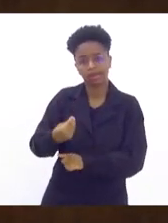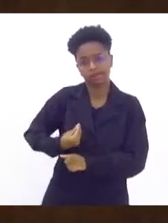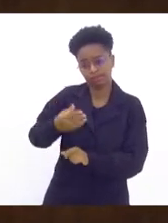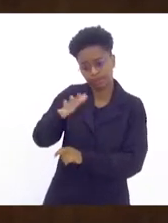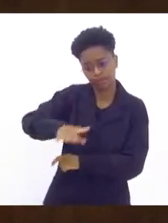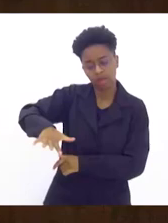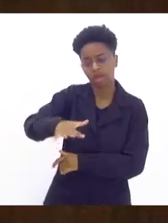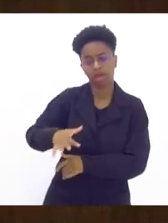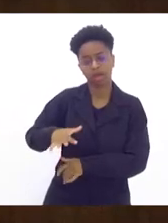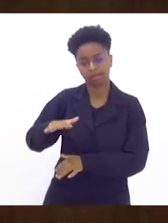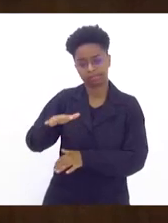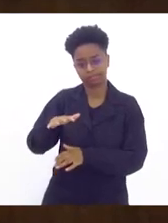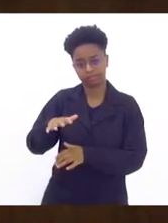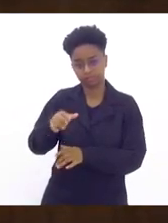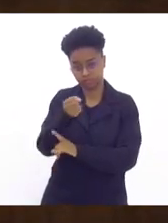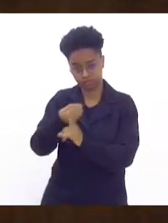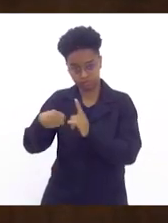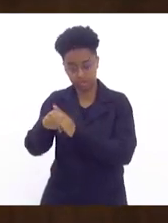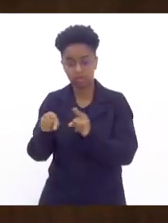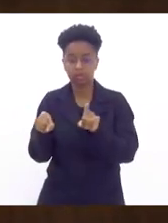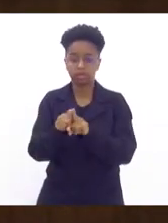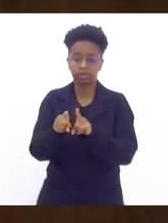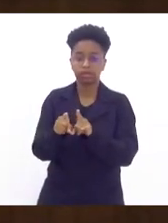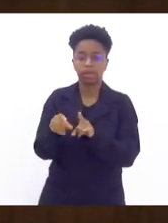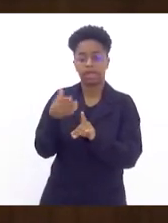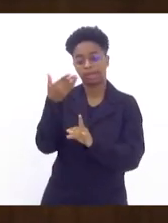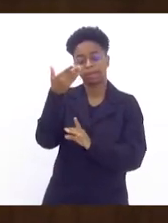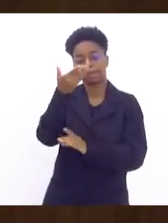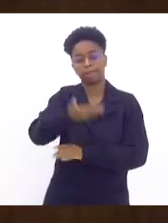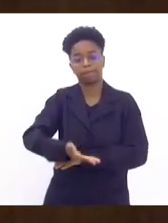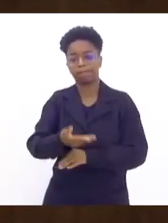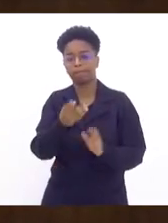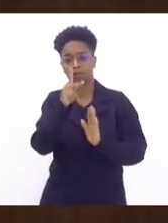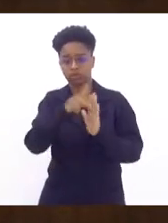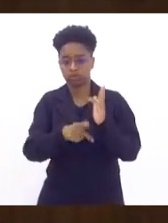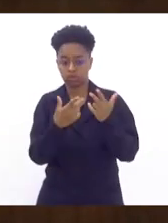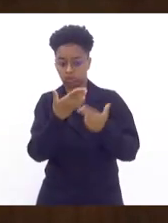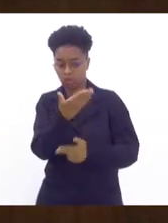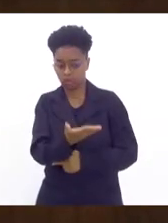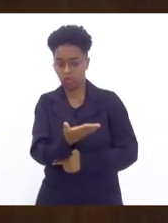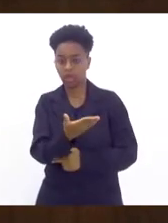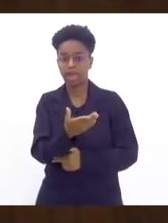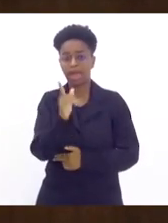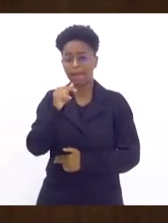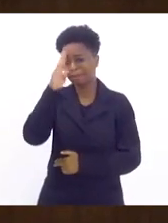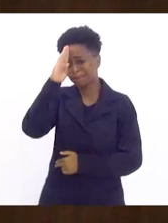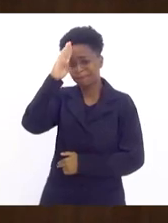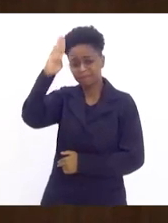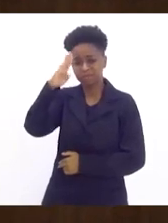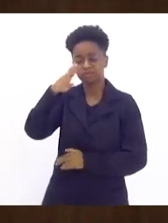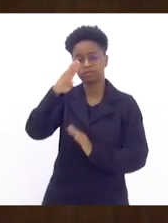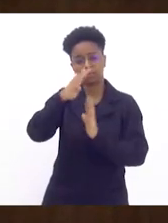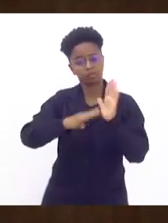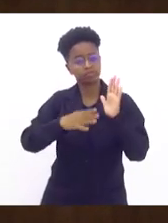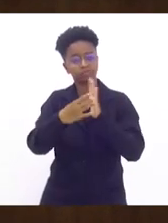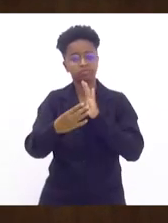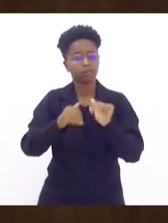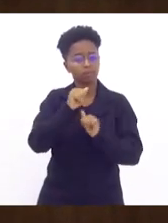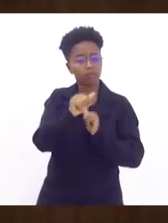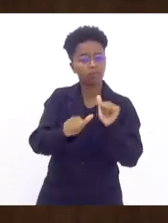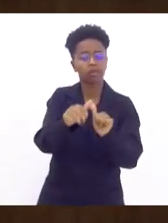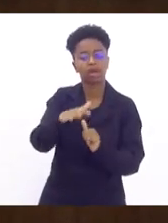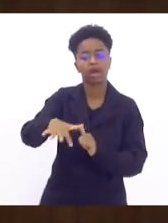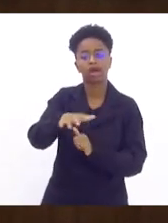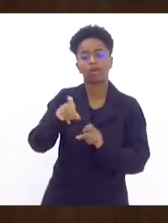está inserida torna projetos como o divórcio excelência prioritários para agenda transformadora das regiões